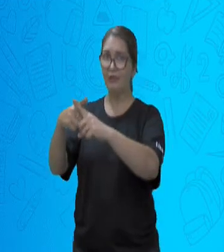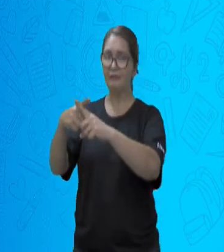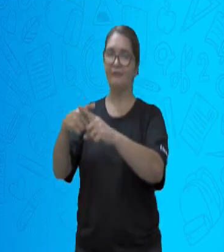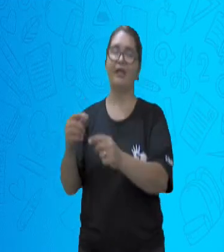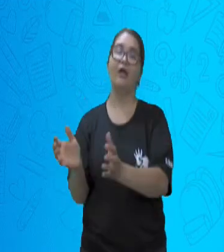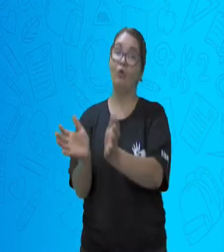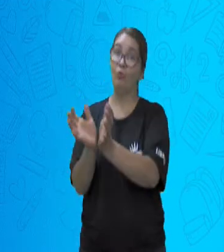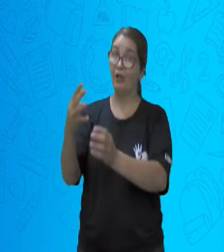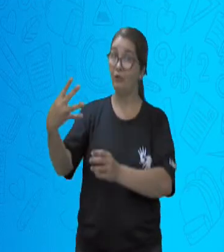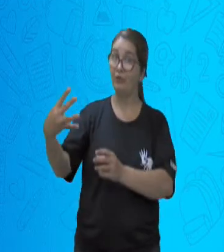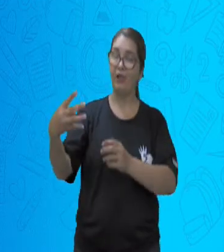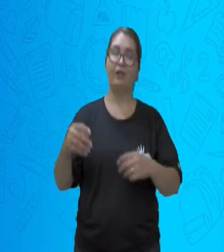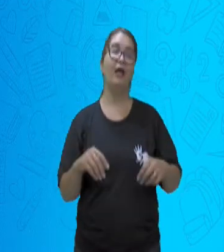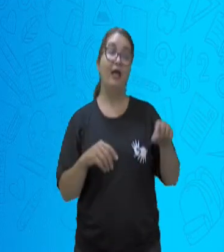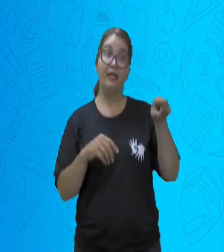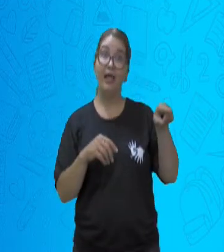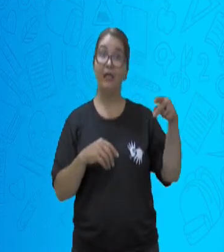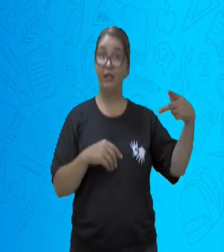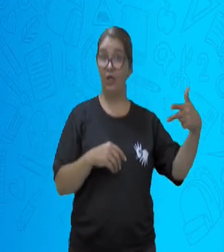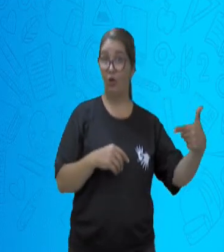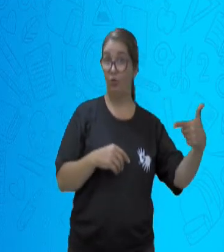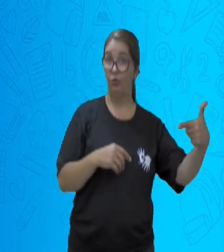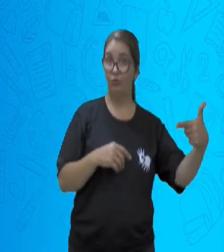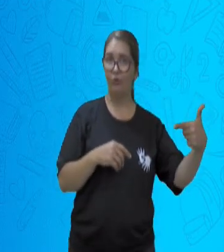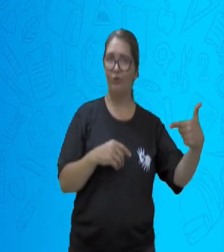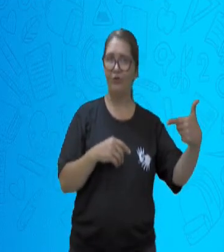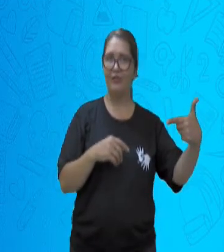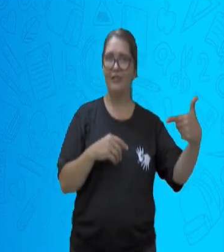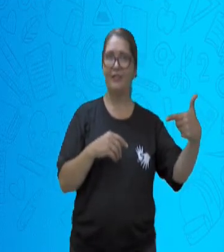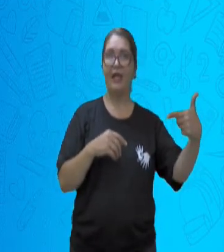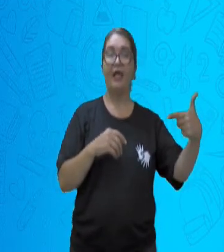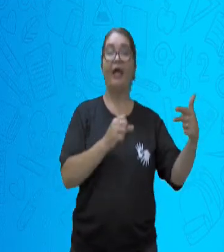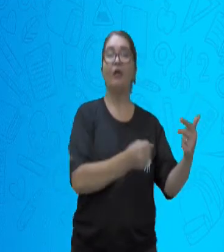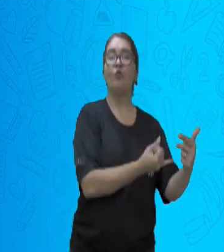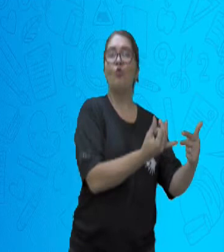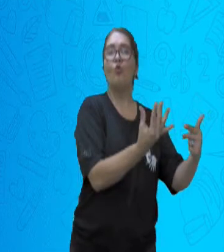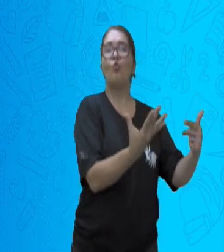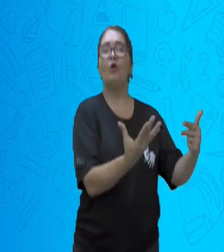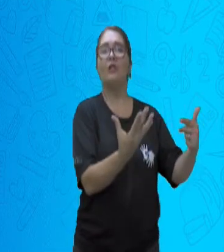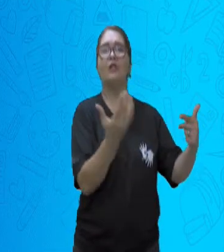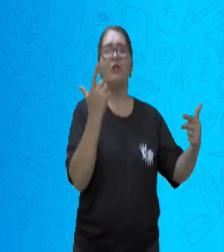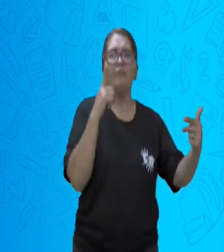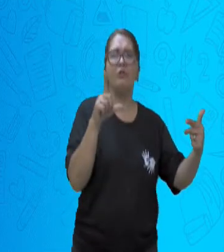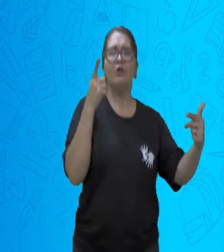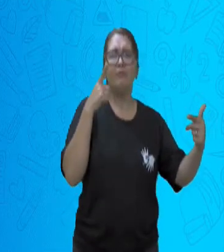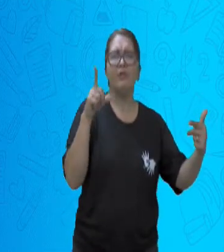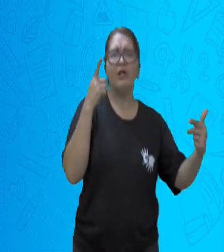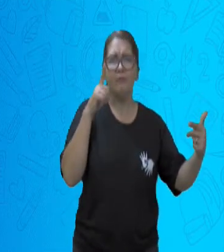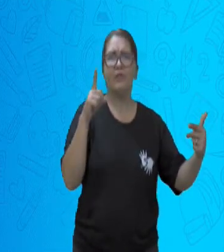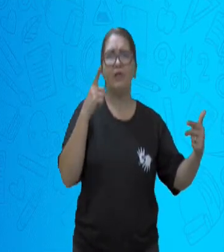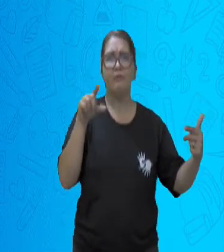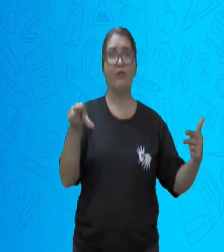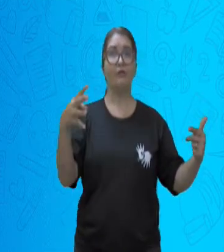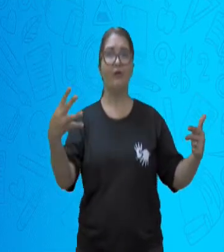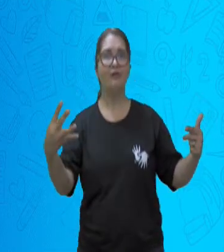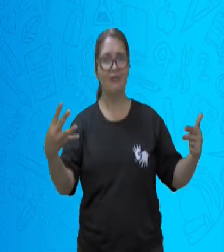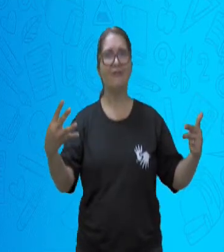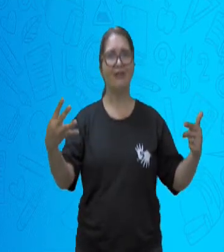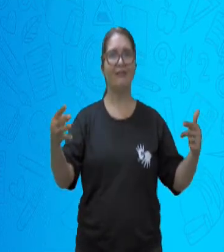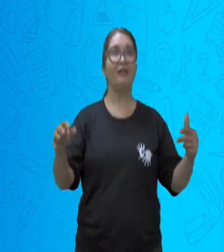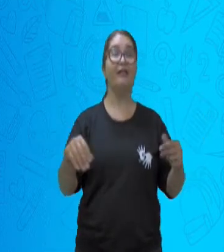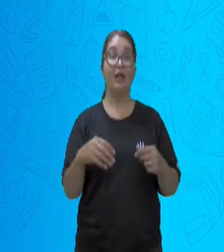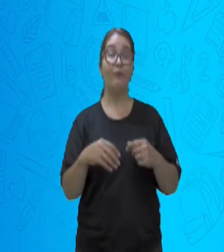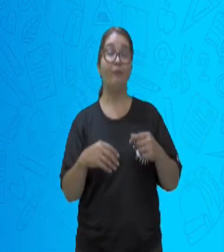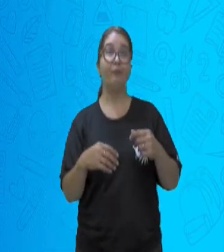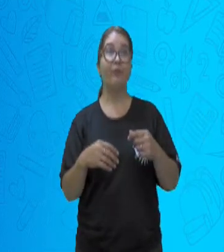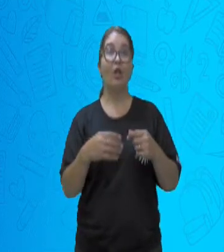o número 2 representa quantas vezes esse grupo de cadeiras vai aparecer. Portanto, eu tenho